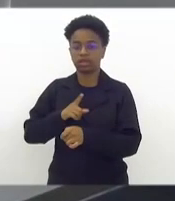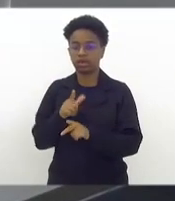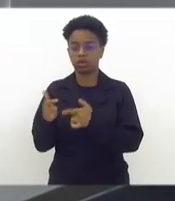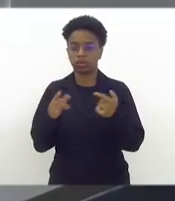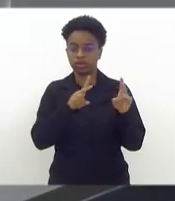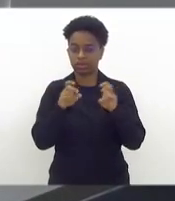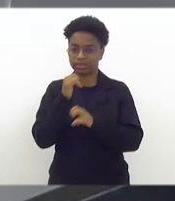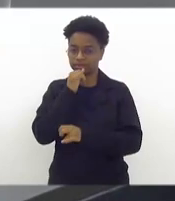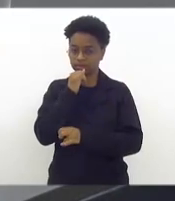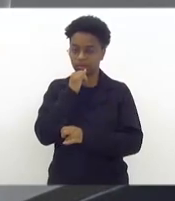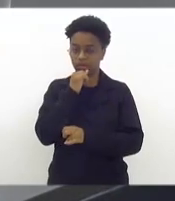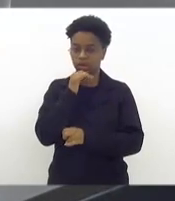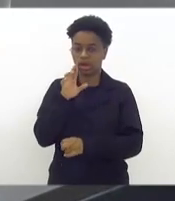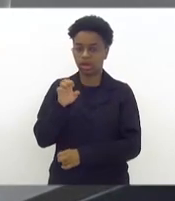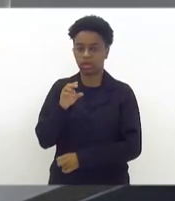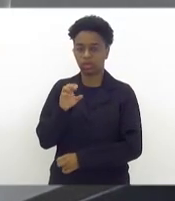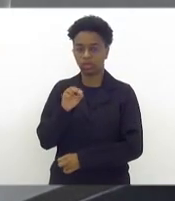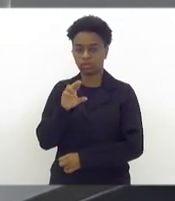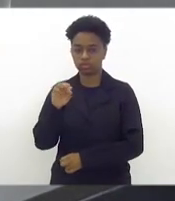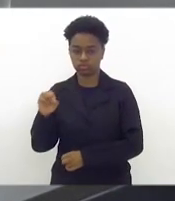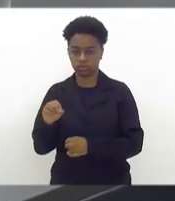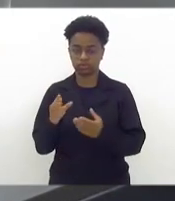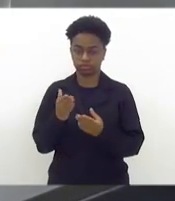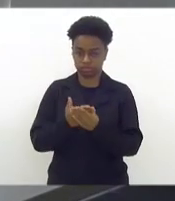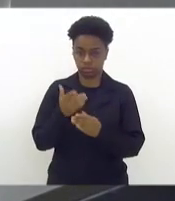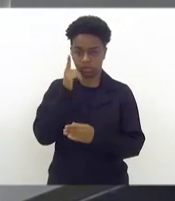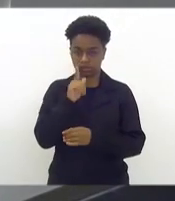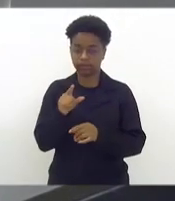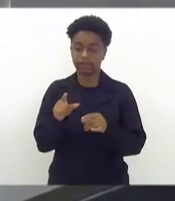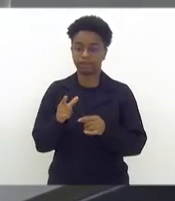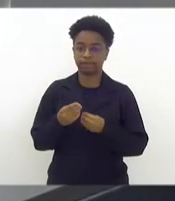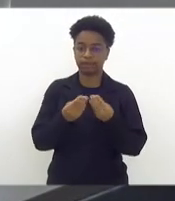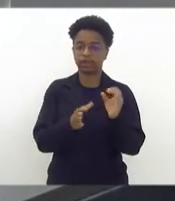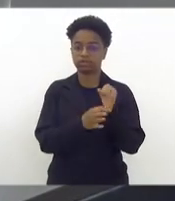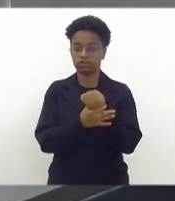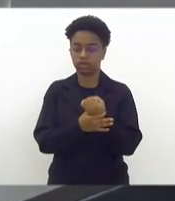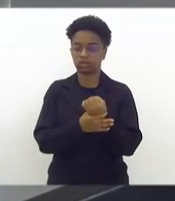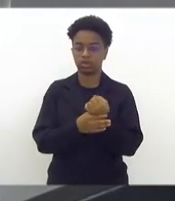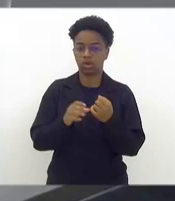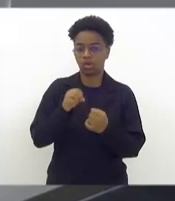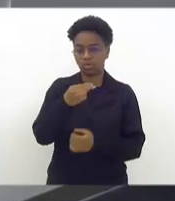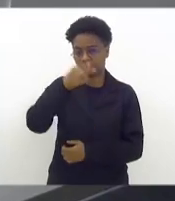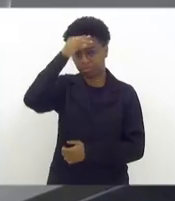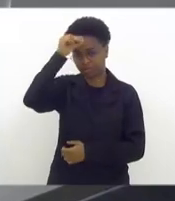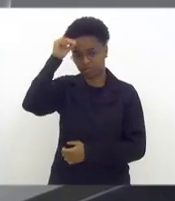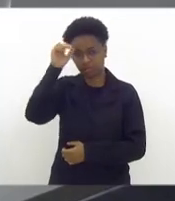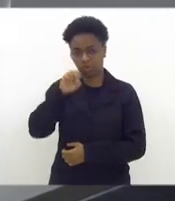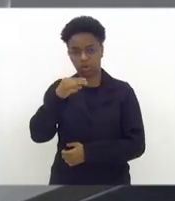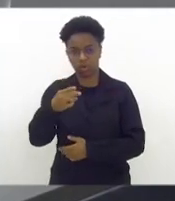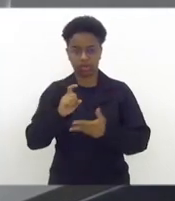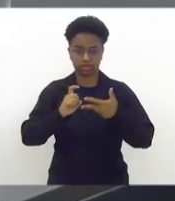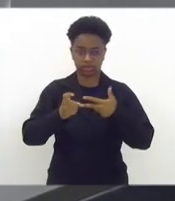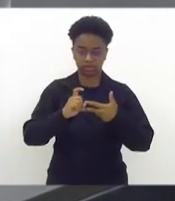de recursos, o que dá uma segurança jurídica ao jurisdicionado, seja a prefeitura, o poder